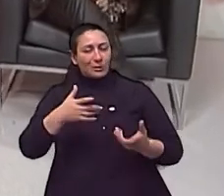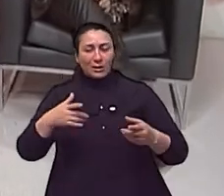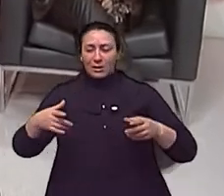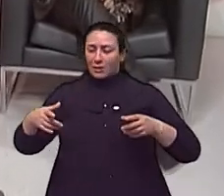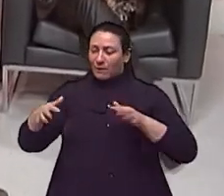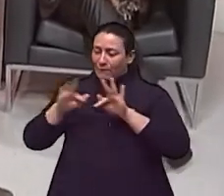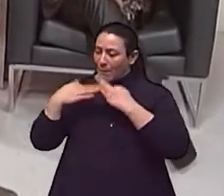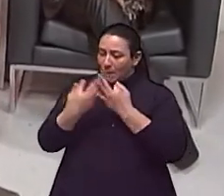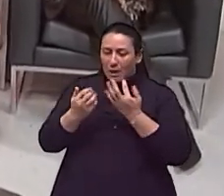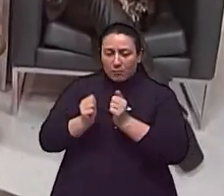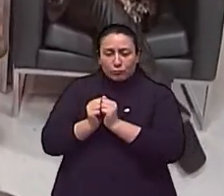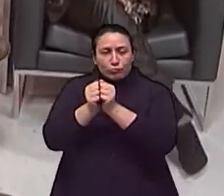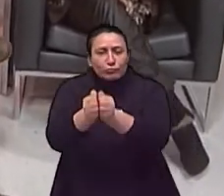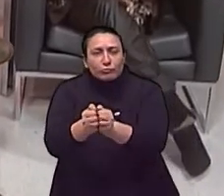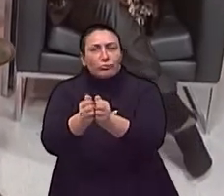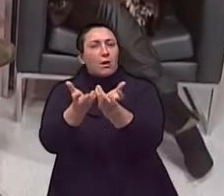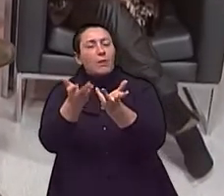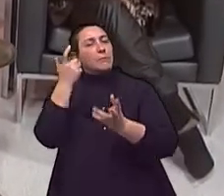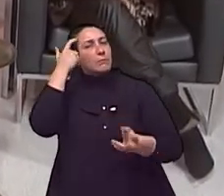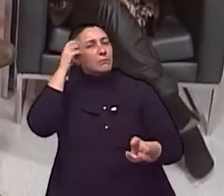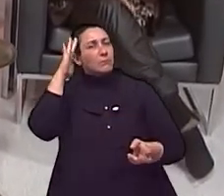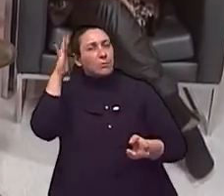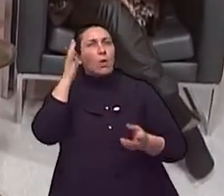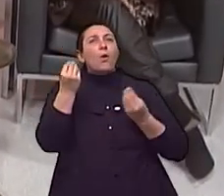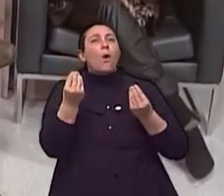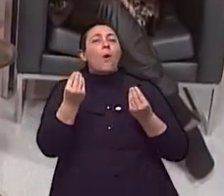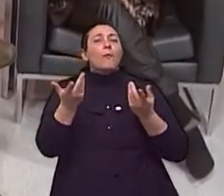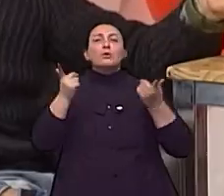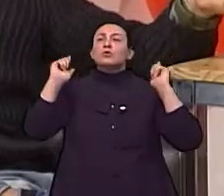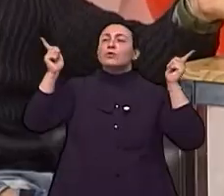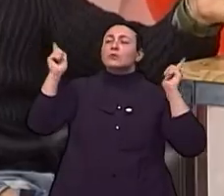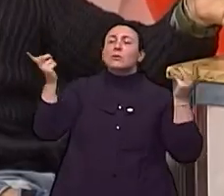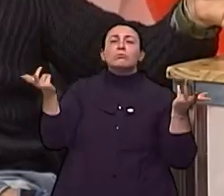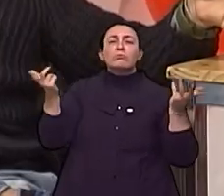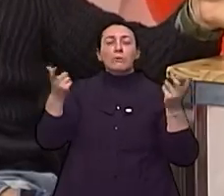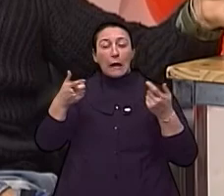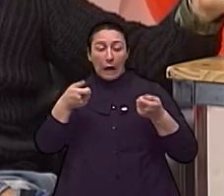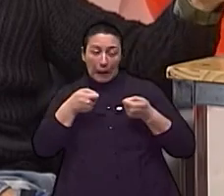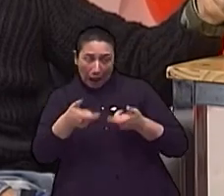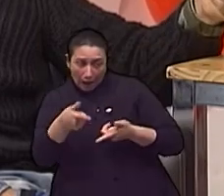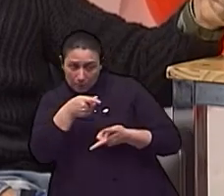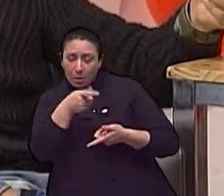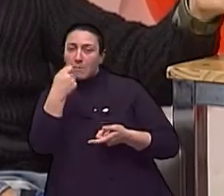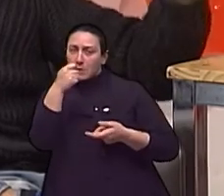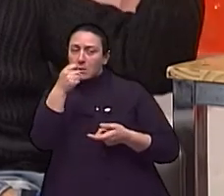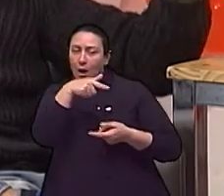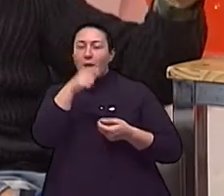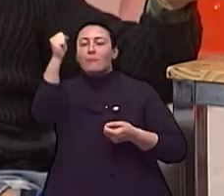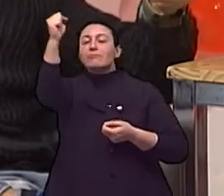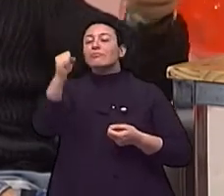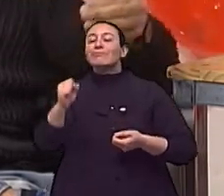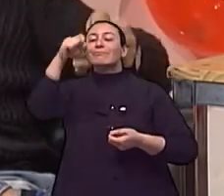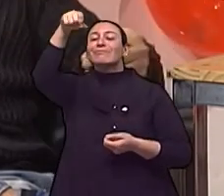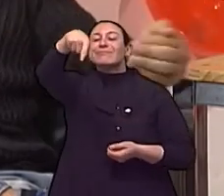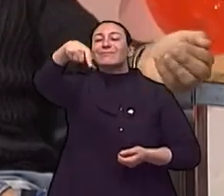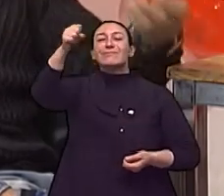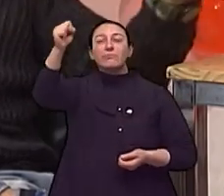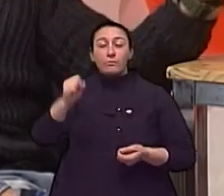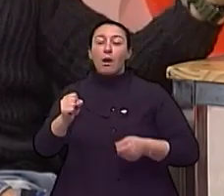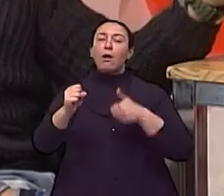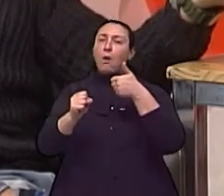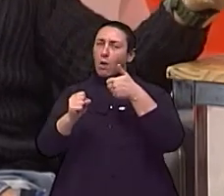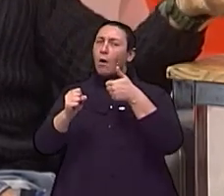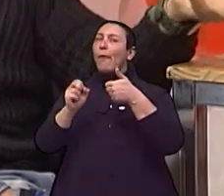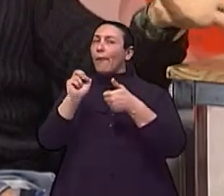que que tu gostaria hoje como diversão que tu gaste isso nas suas maquininhas mas não vamos fazer só isso